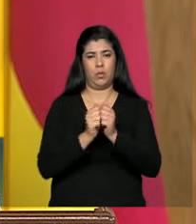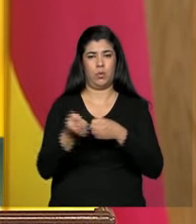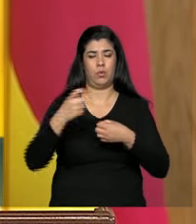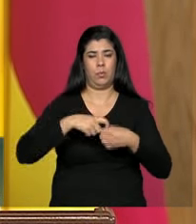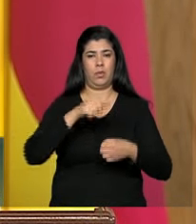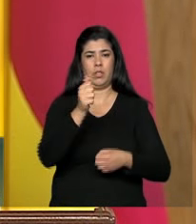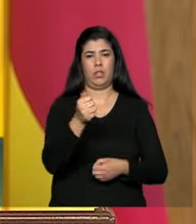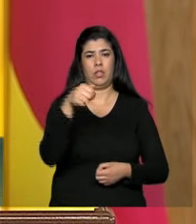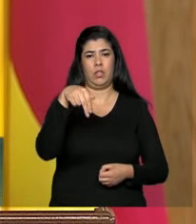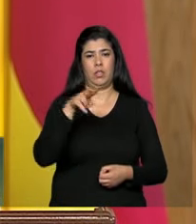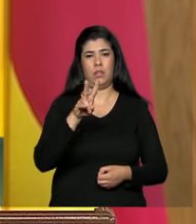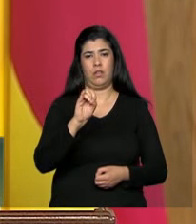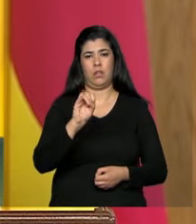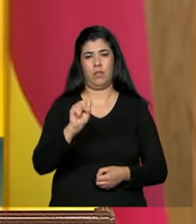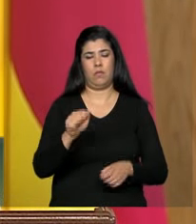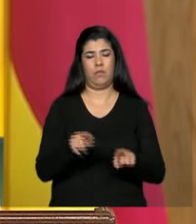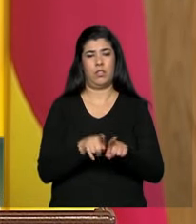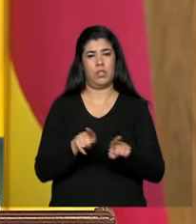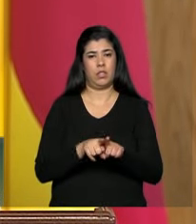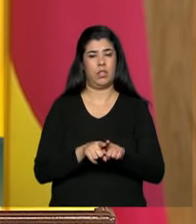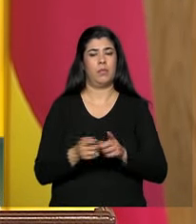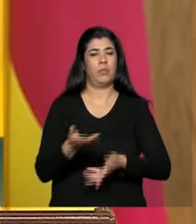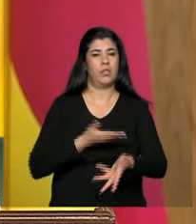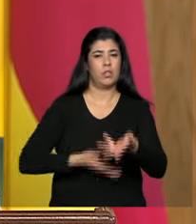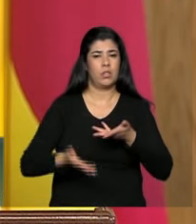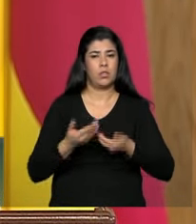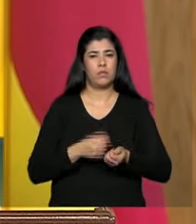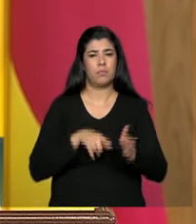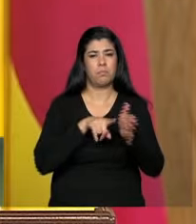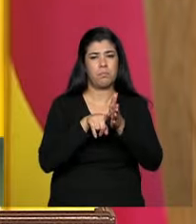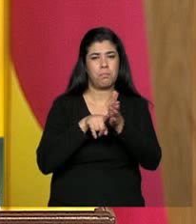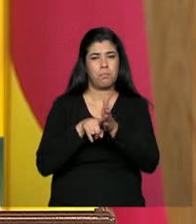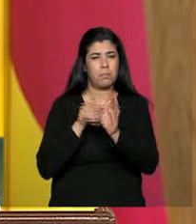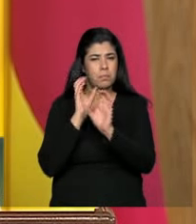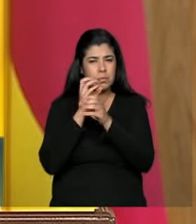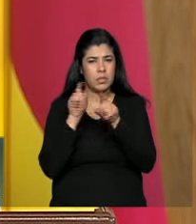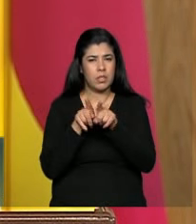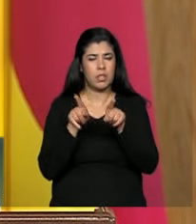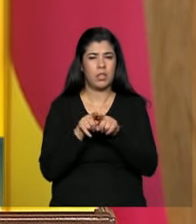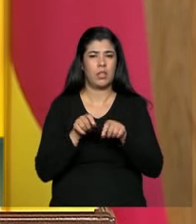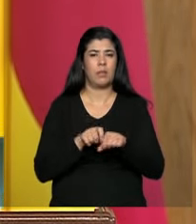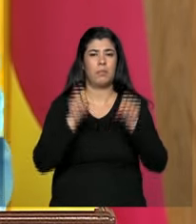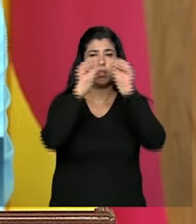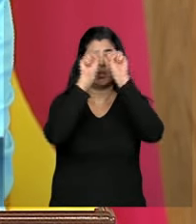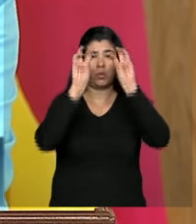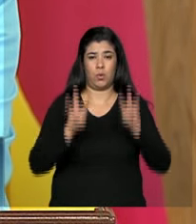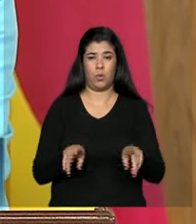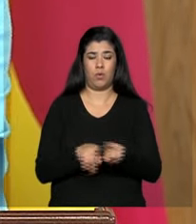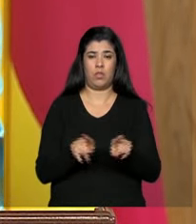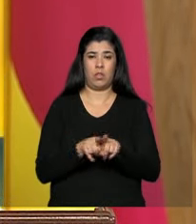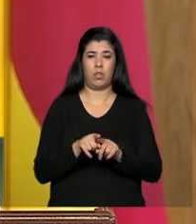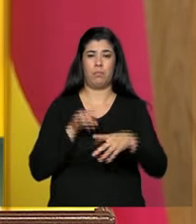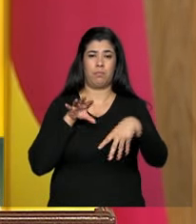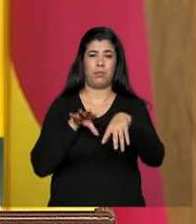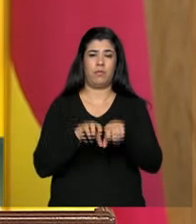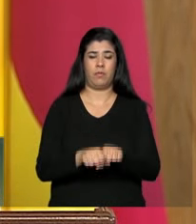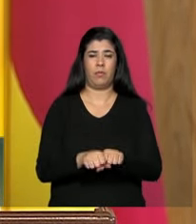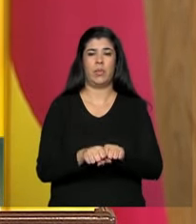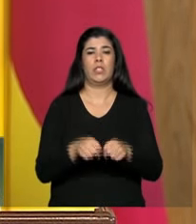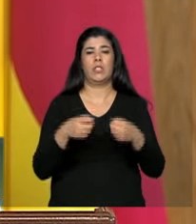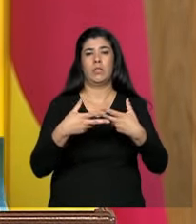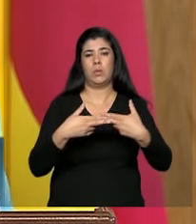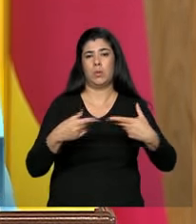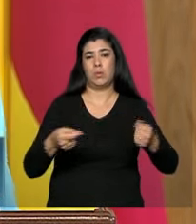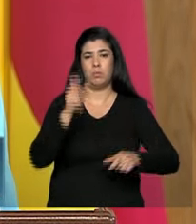de desenvolvimento conjunto de equipamentos de diagnóstico e softwares, de formação de recursos humanos e de